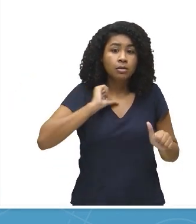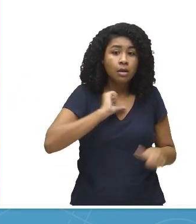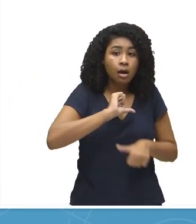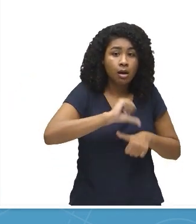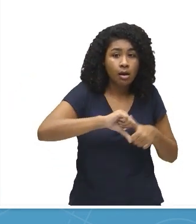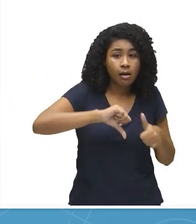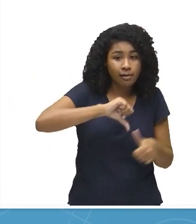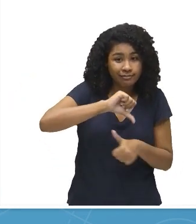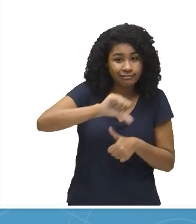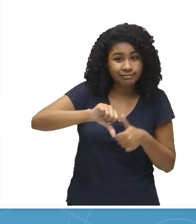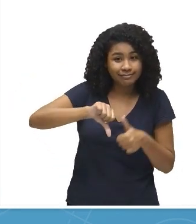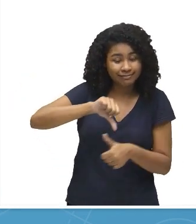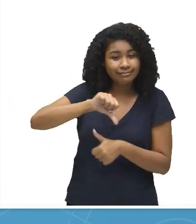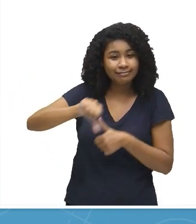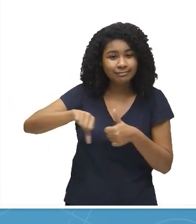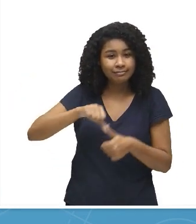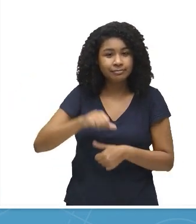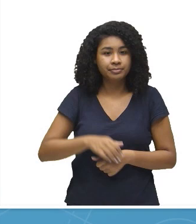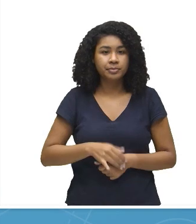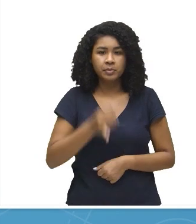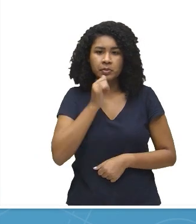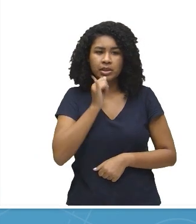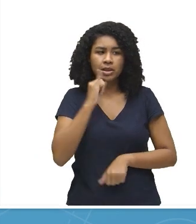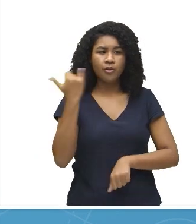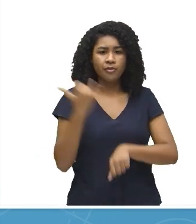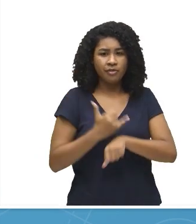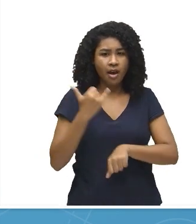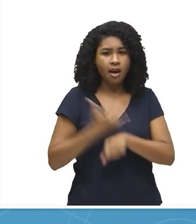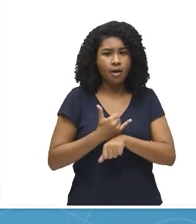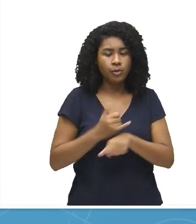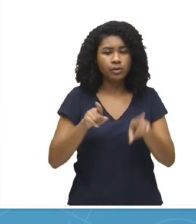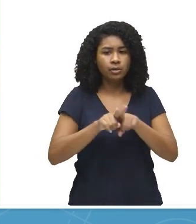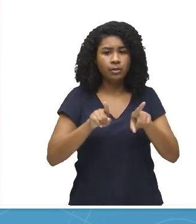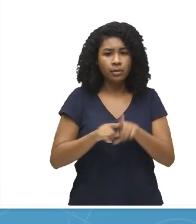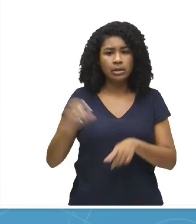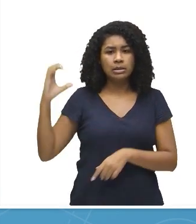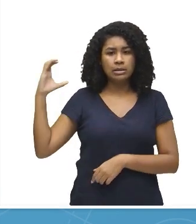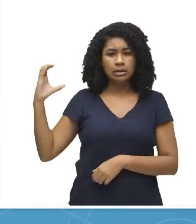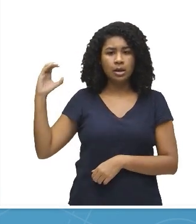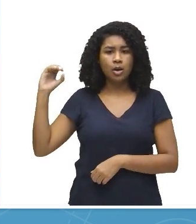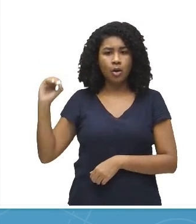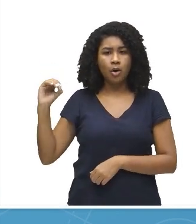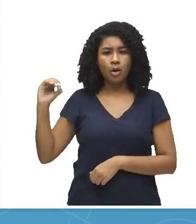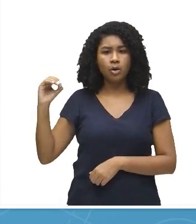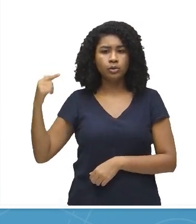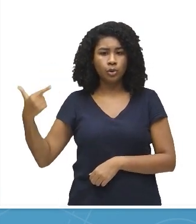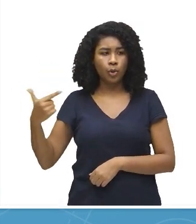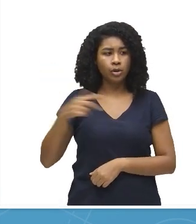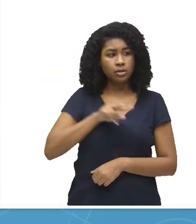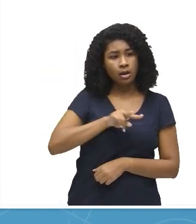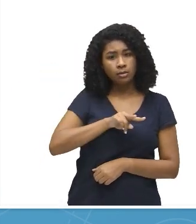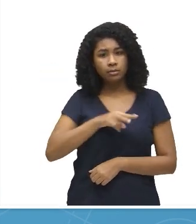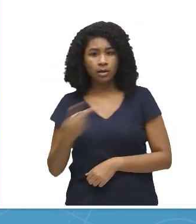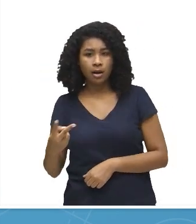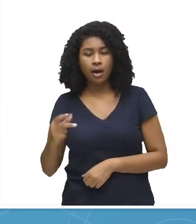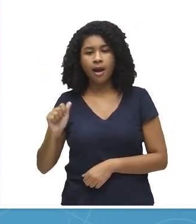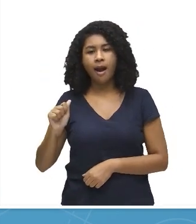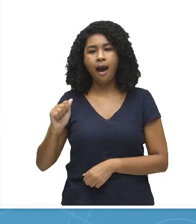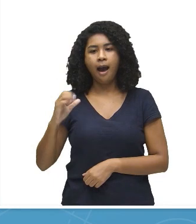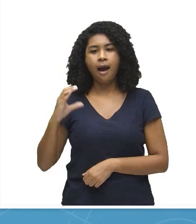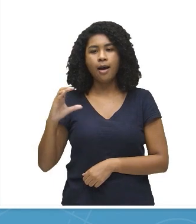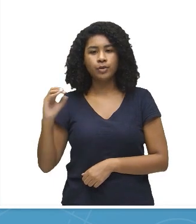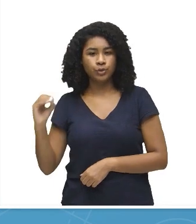transformando o ferro e o carbono em aço. E esse aço, né, que vai ser transformado ali